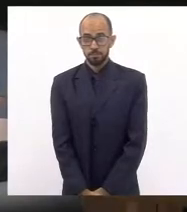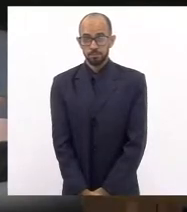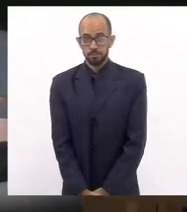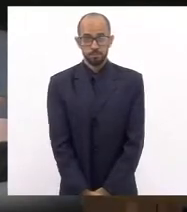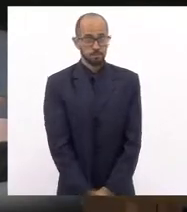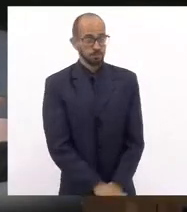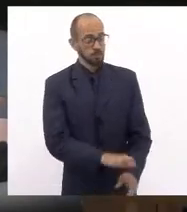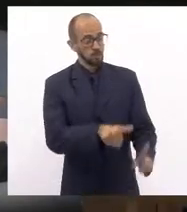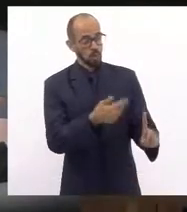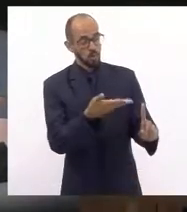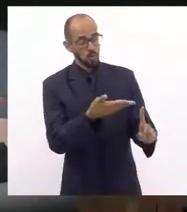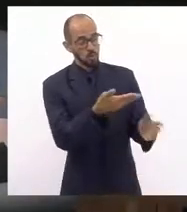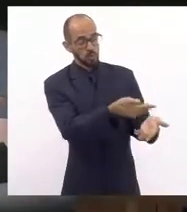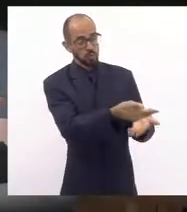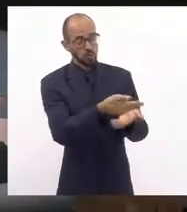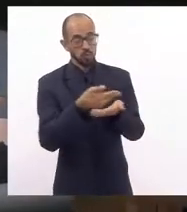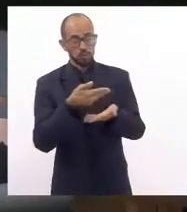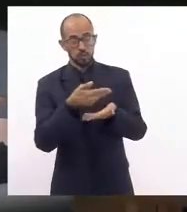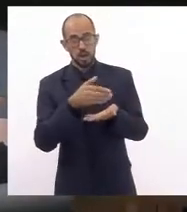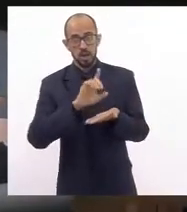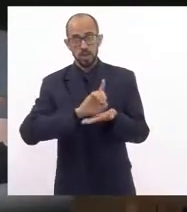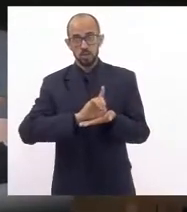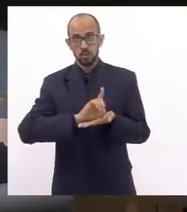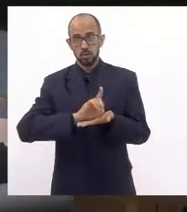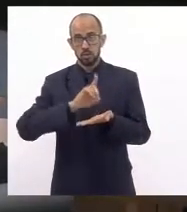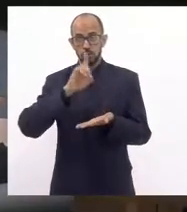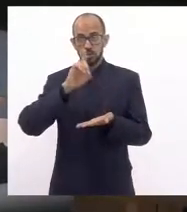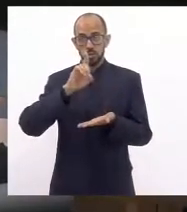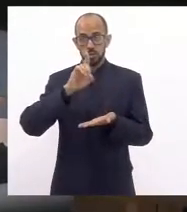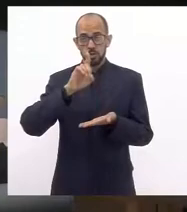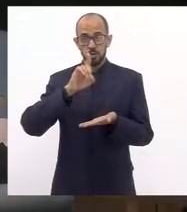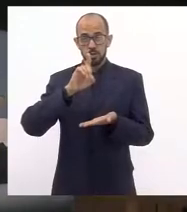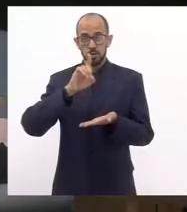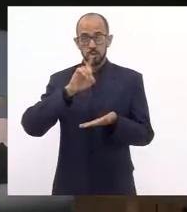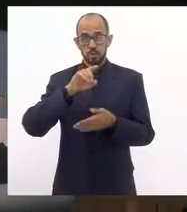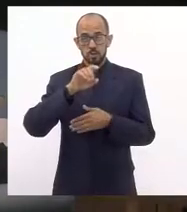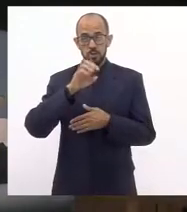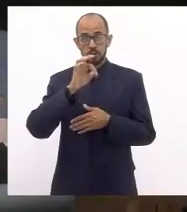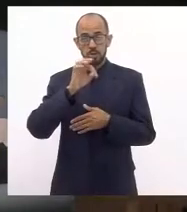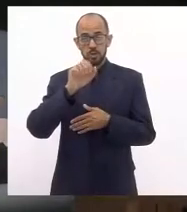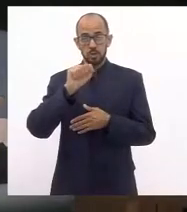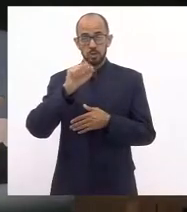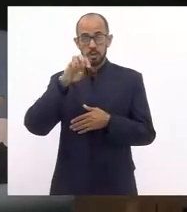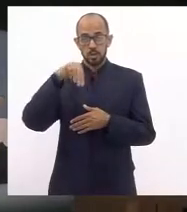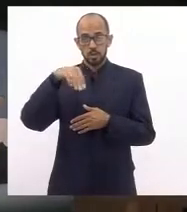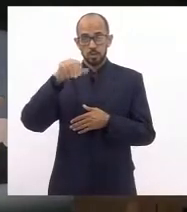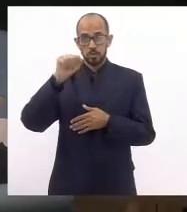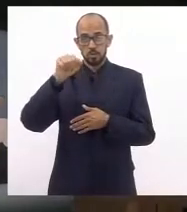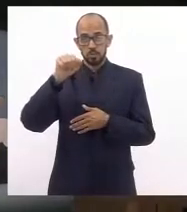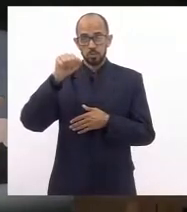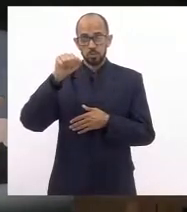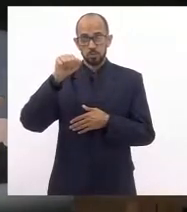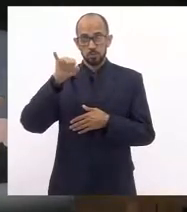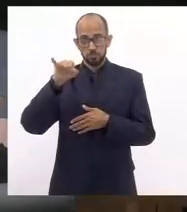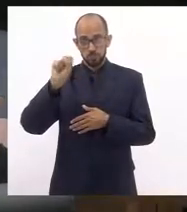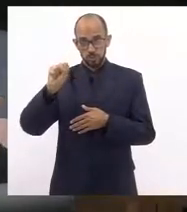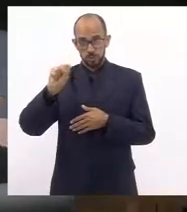Tenho a honra de chamar a excelentíssima doutora Atames Bárbara de Souza